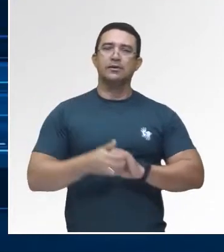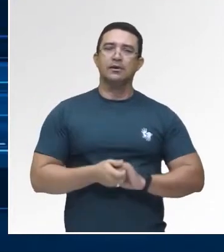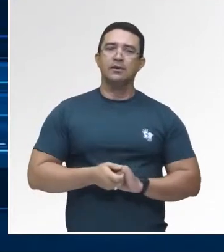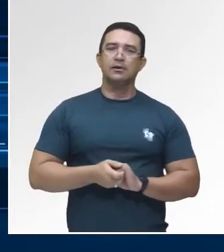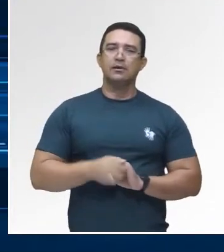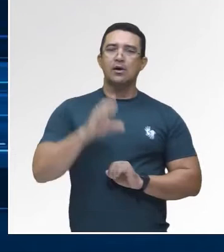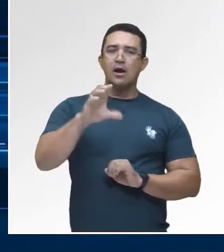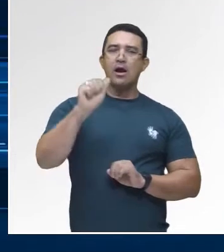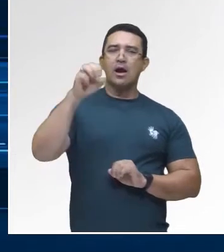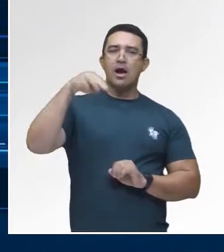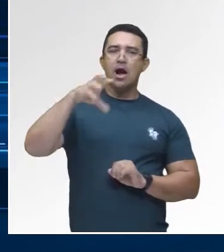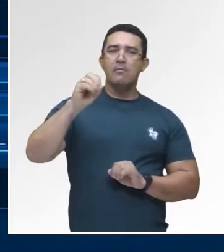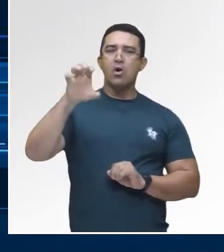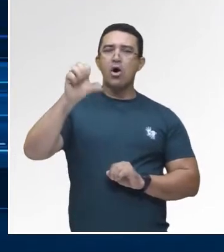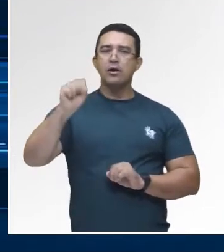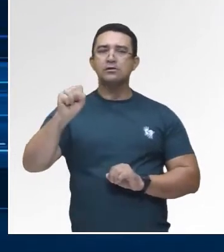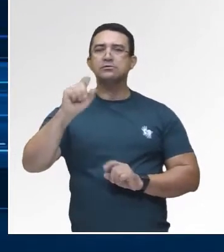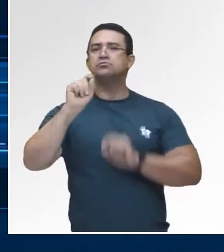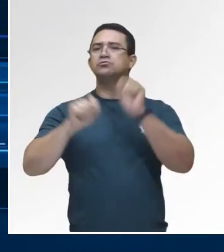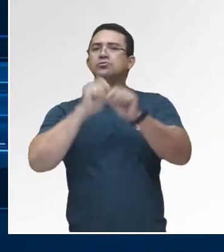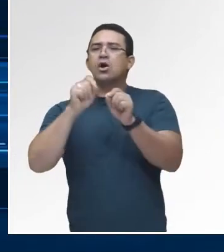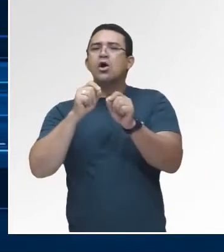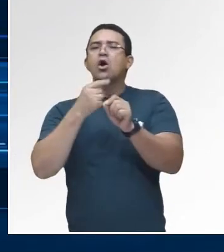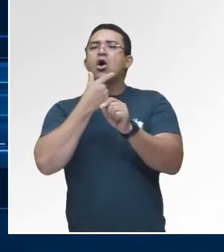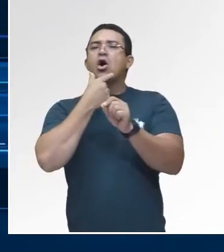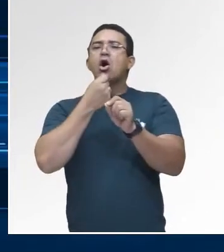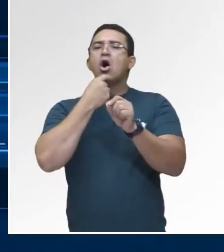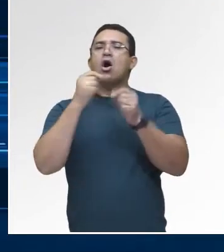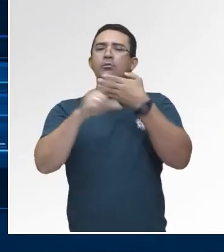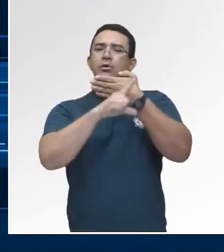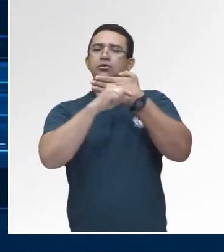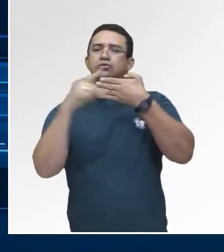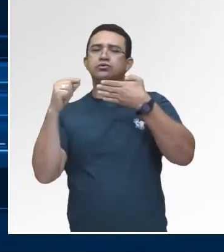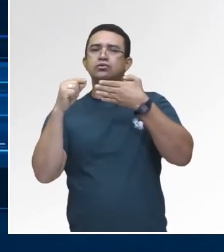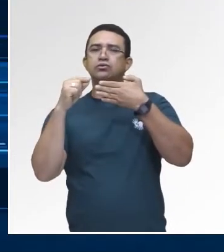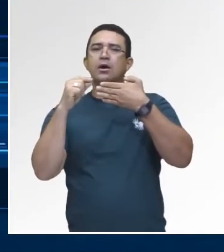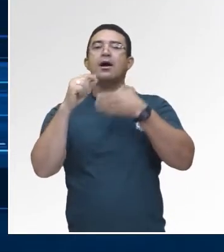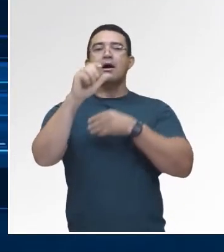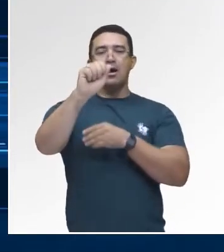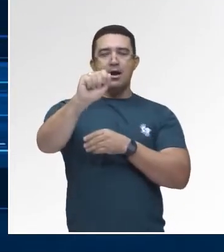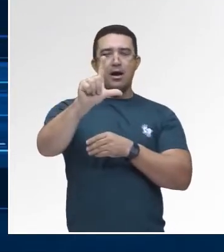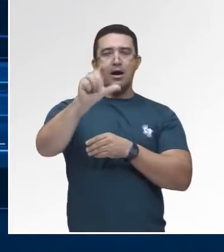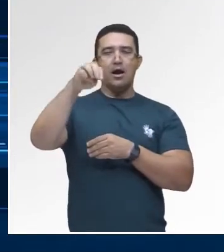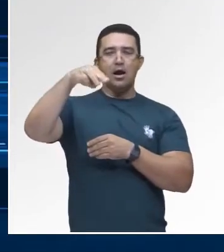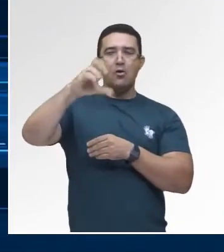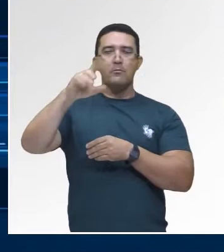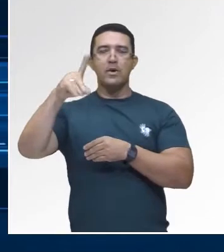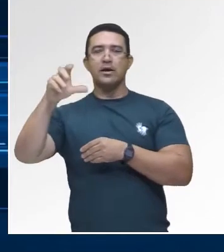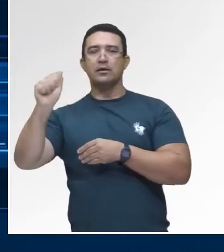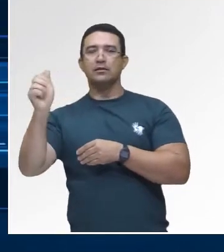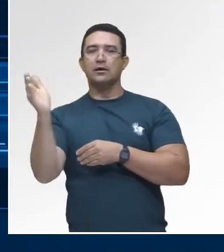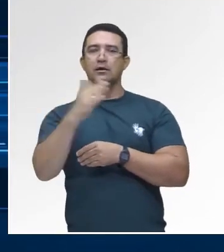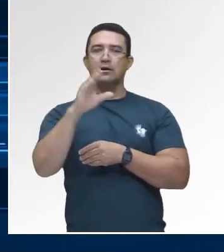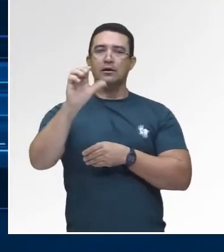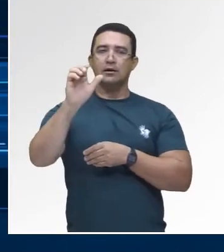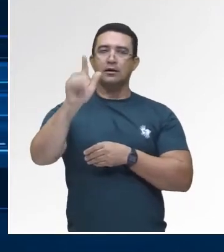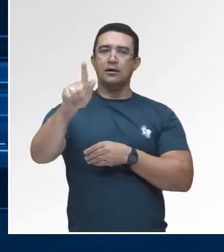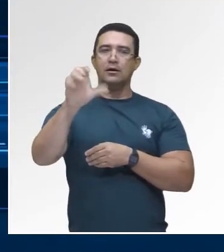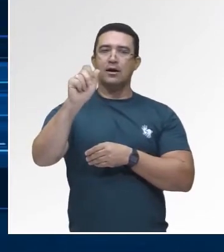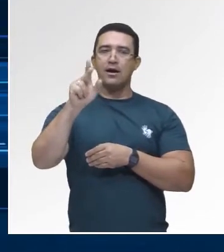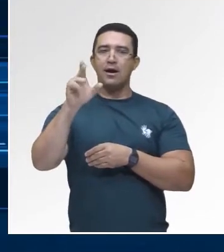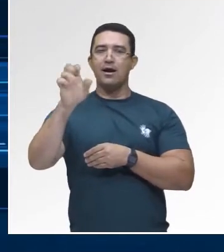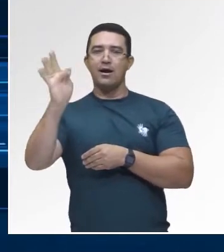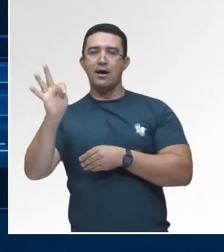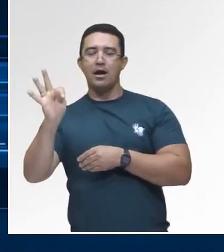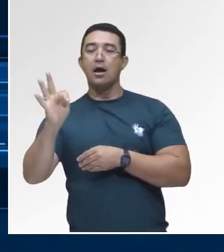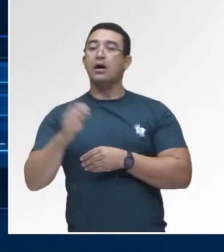logo adiantando aqui uma das características do romantismo é o nacionalismo. Que o